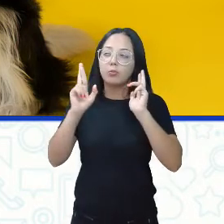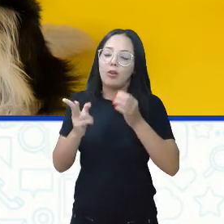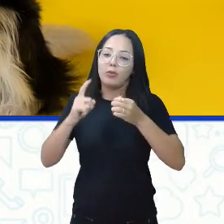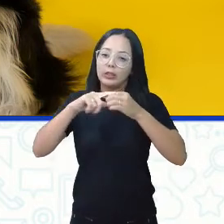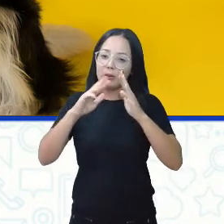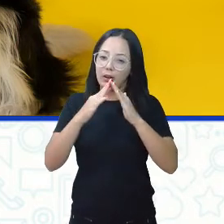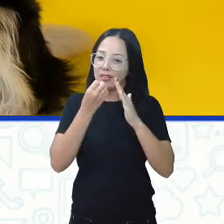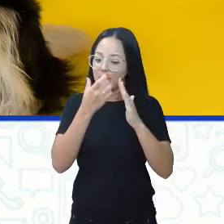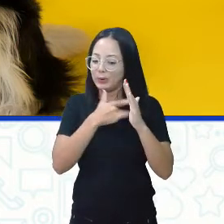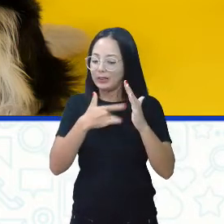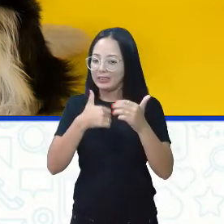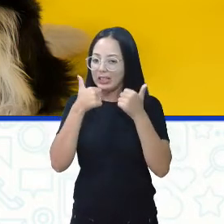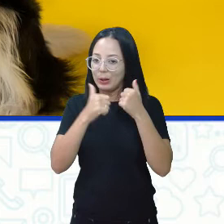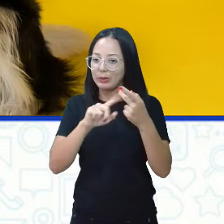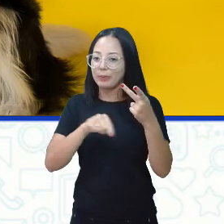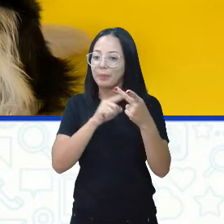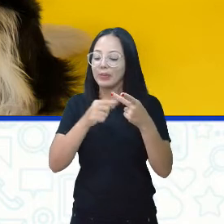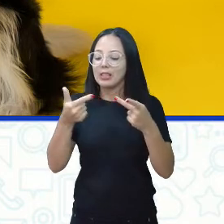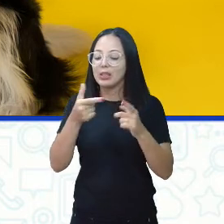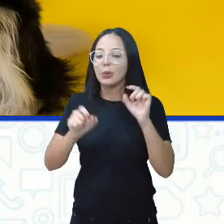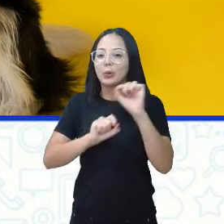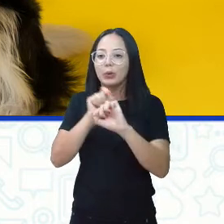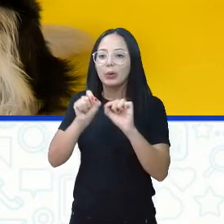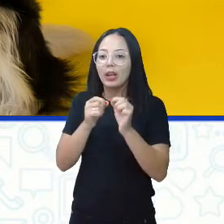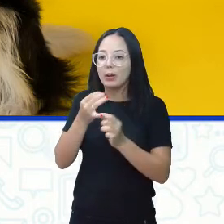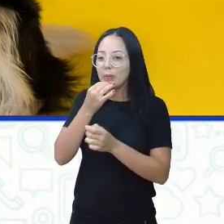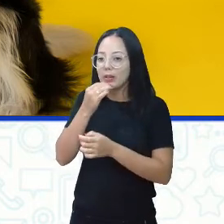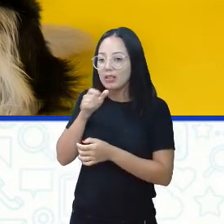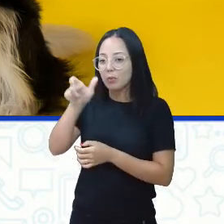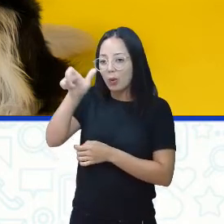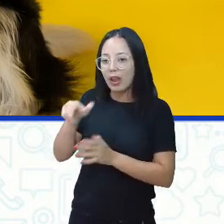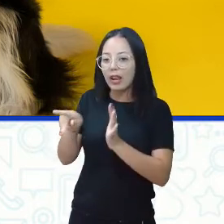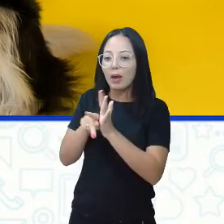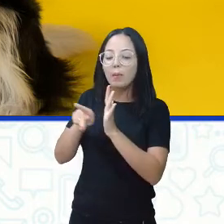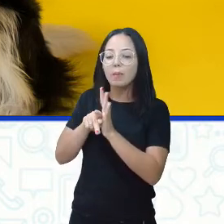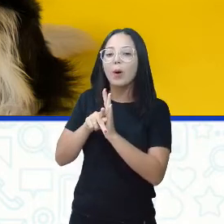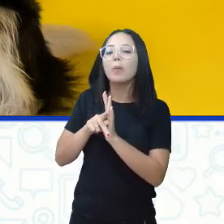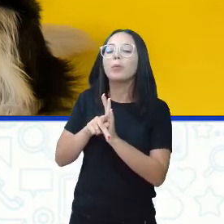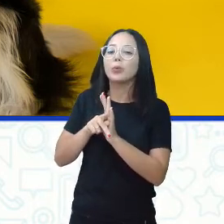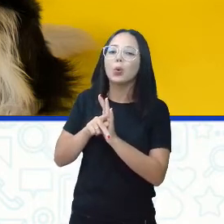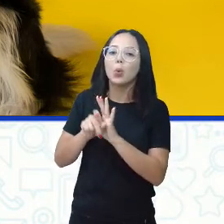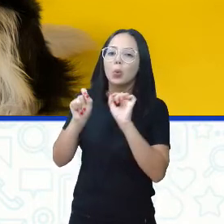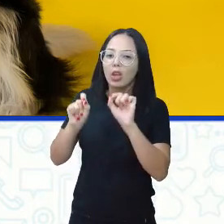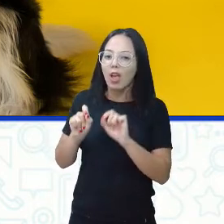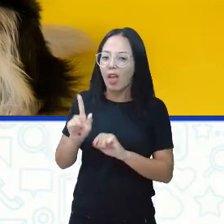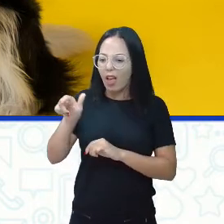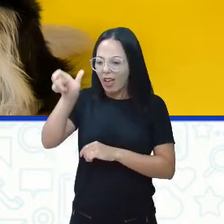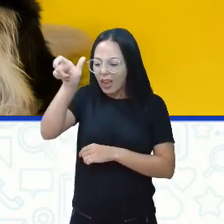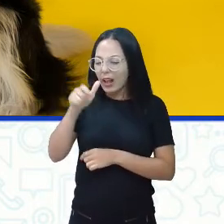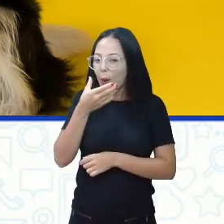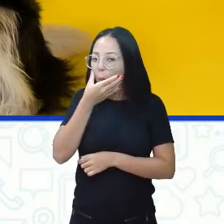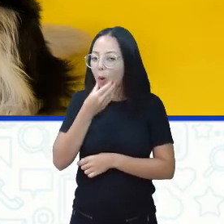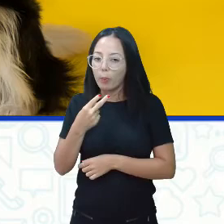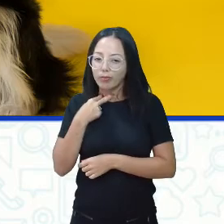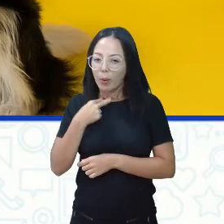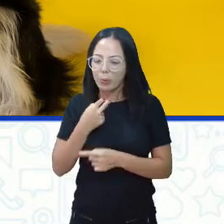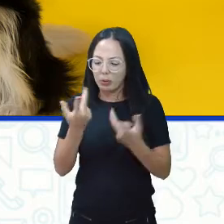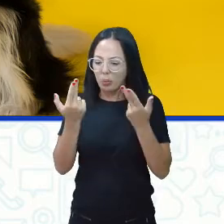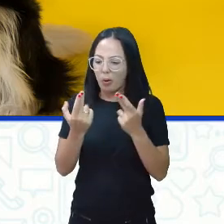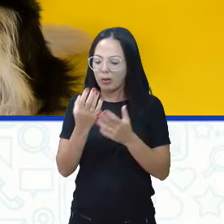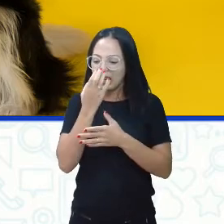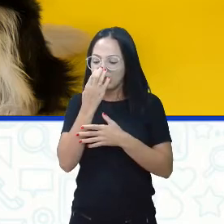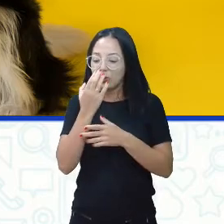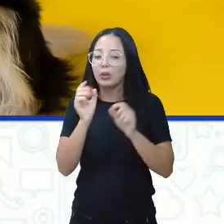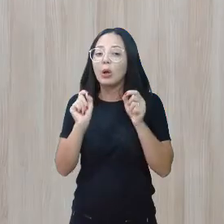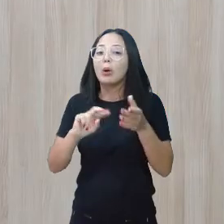né? E na segunda frase, o Alfredo é um cachorro. Se ele é um homem, ele não pode ser um cachorro.